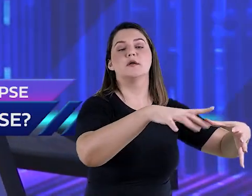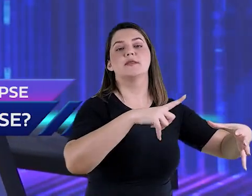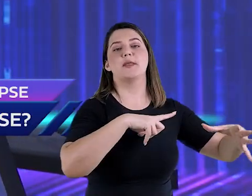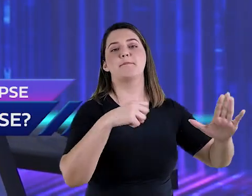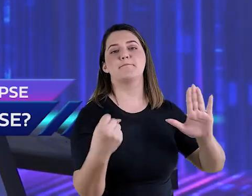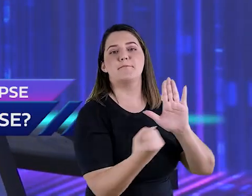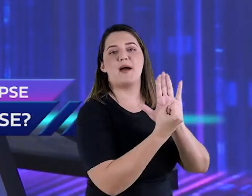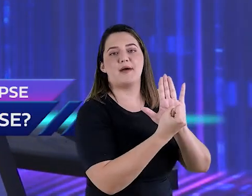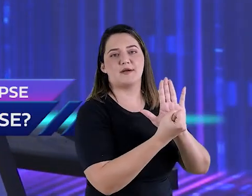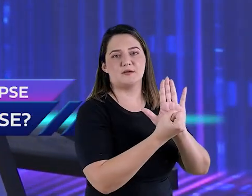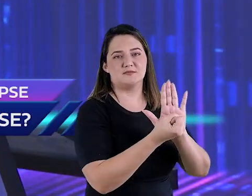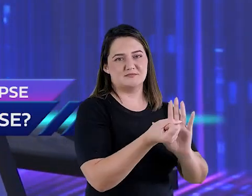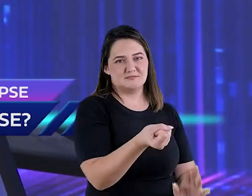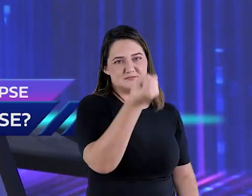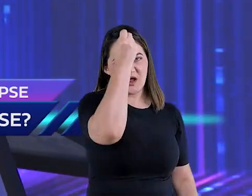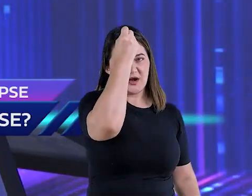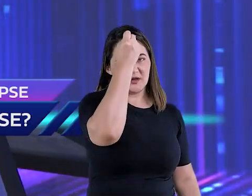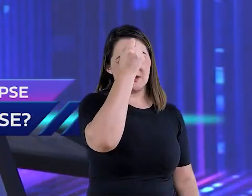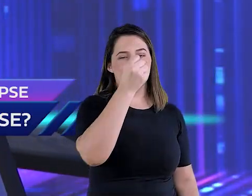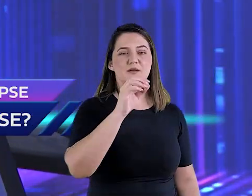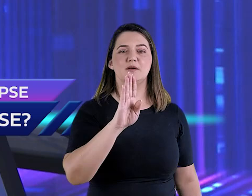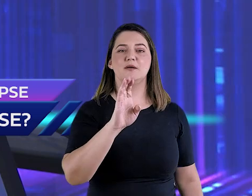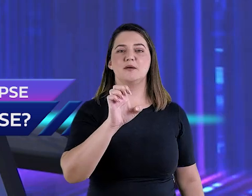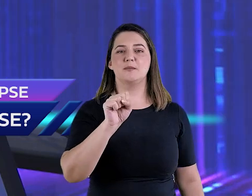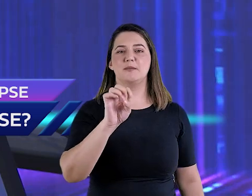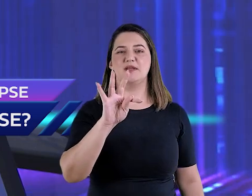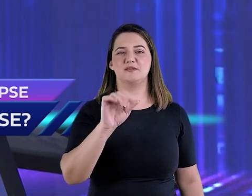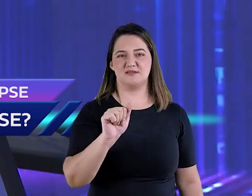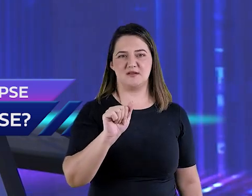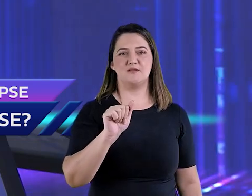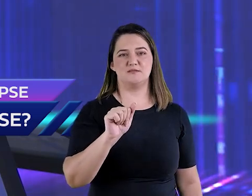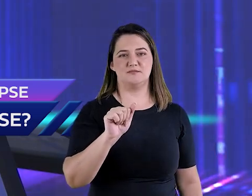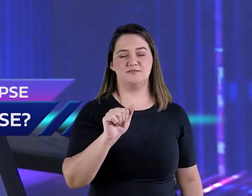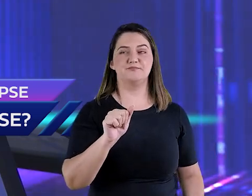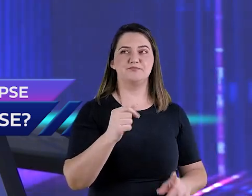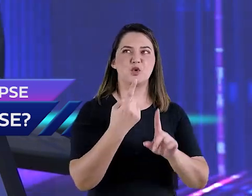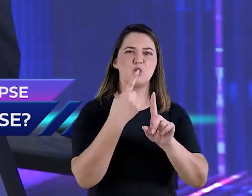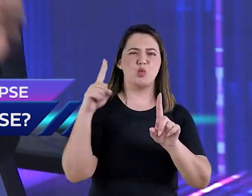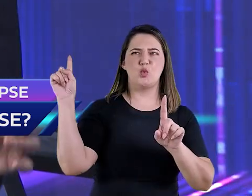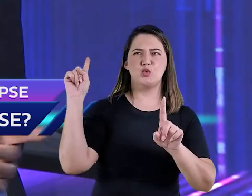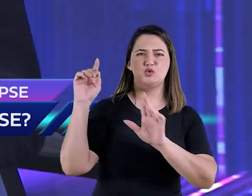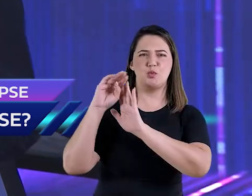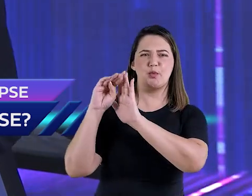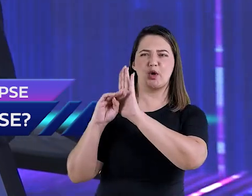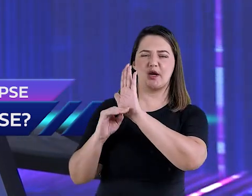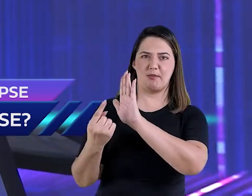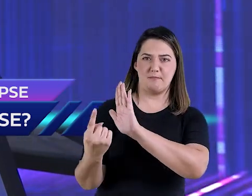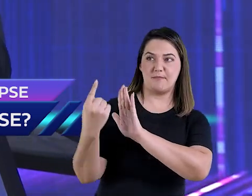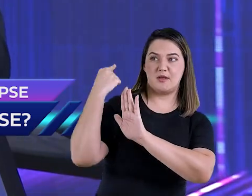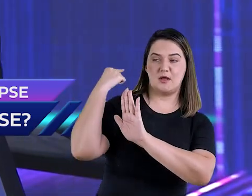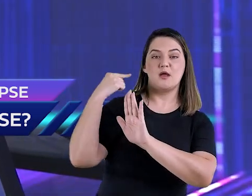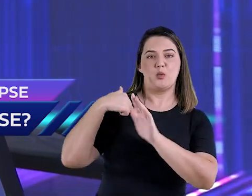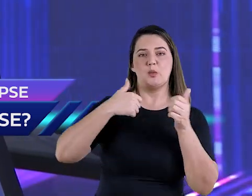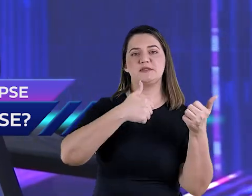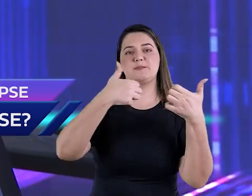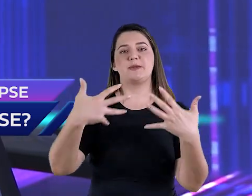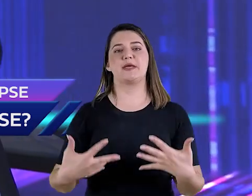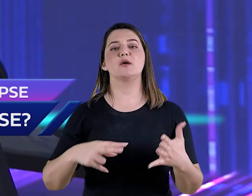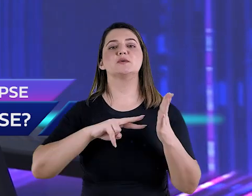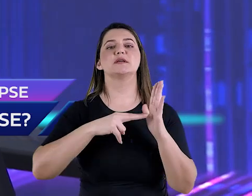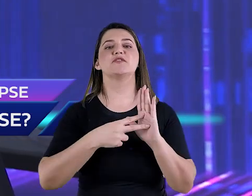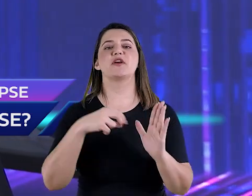da marca da besta. Falando sobre portador da marca da besta, o programa último, Arena do Futuro, nós